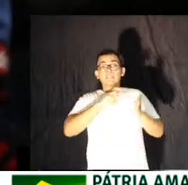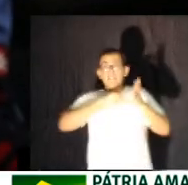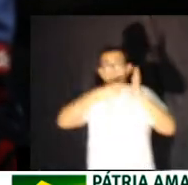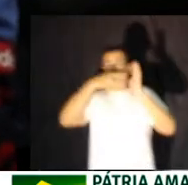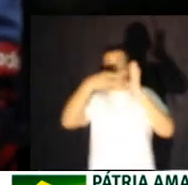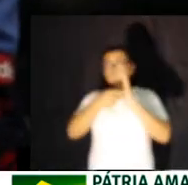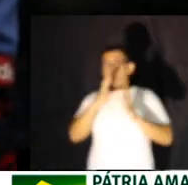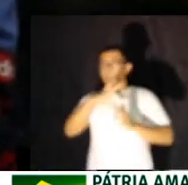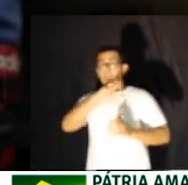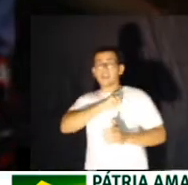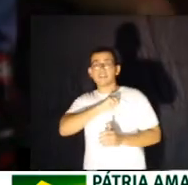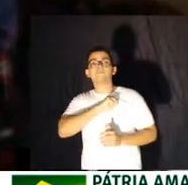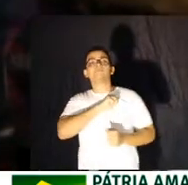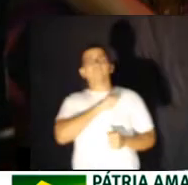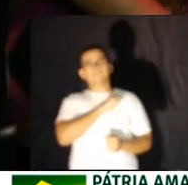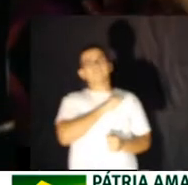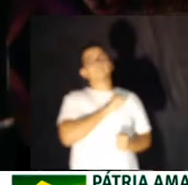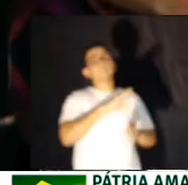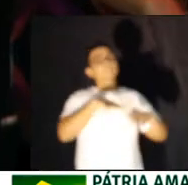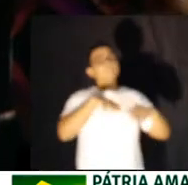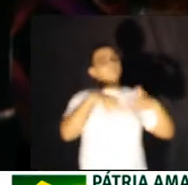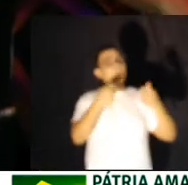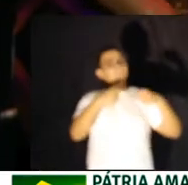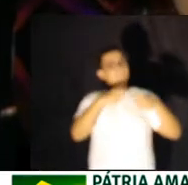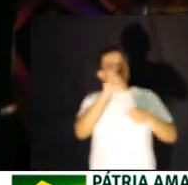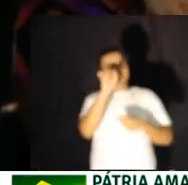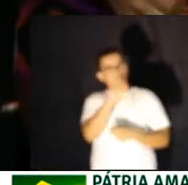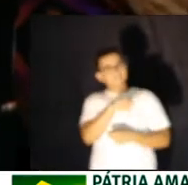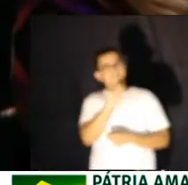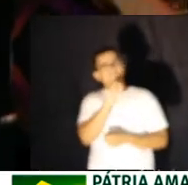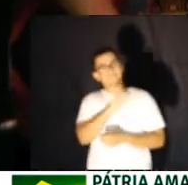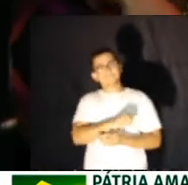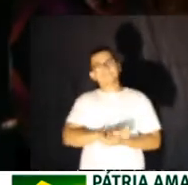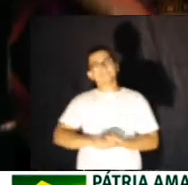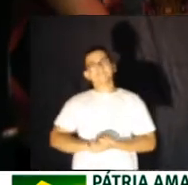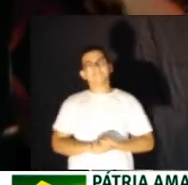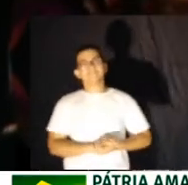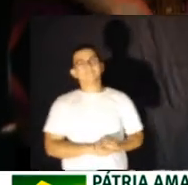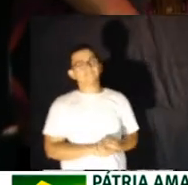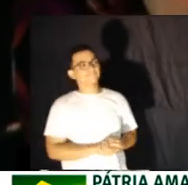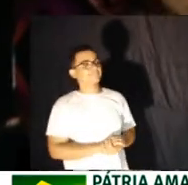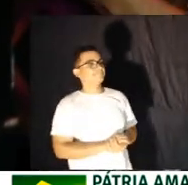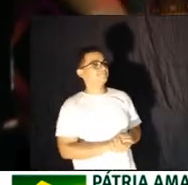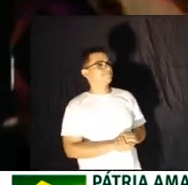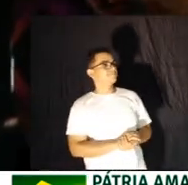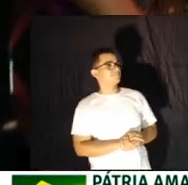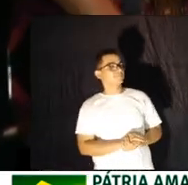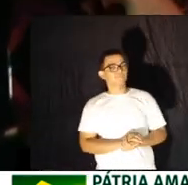Precisa.